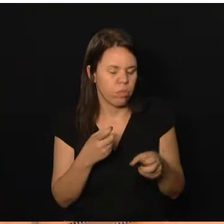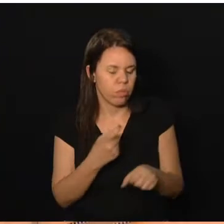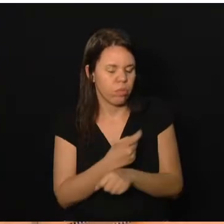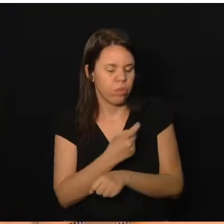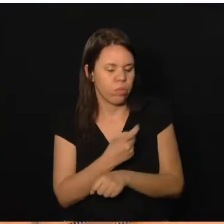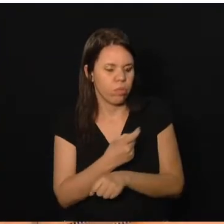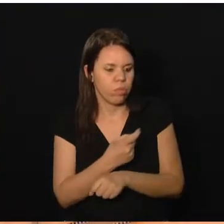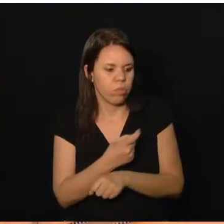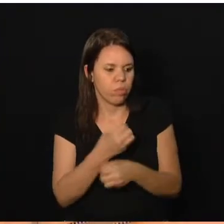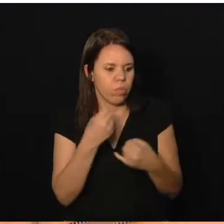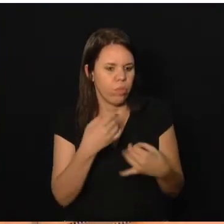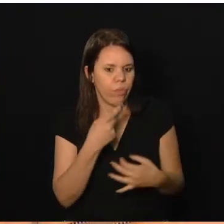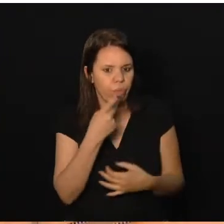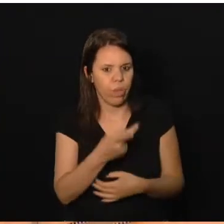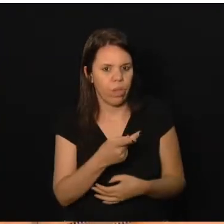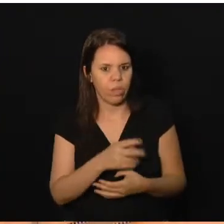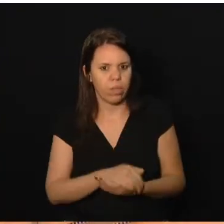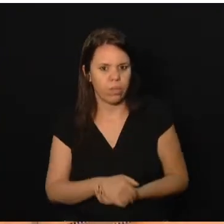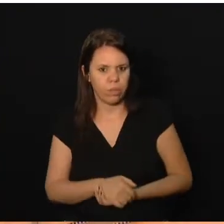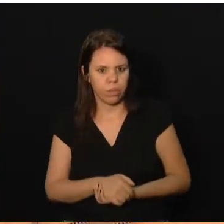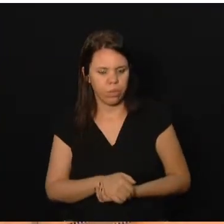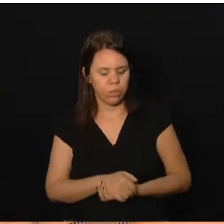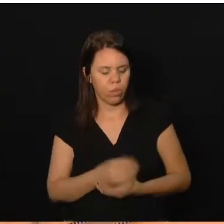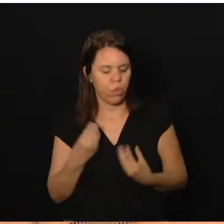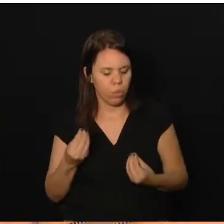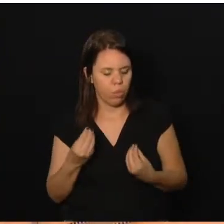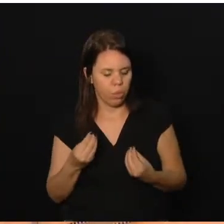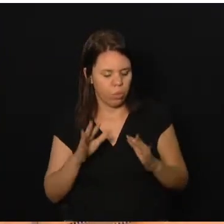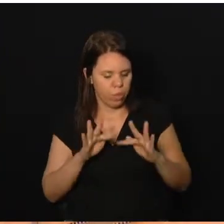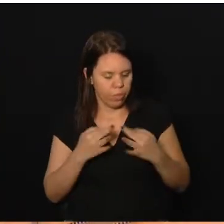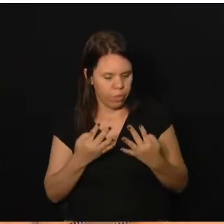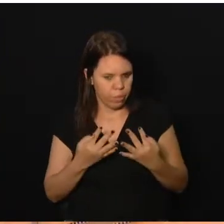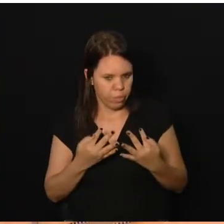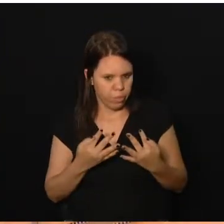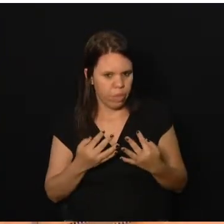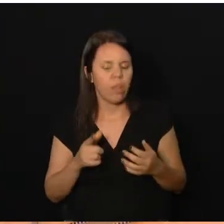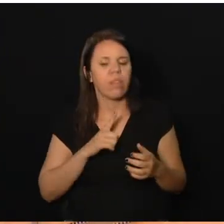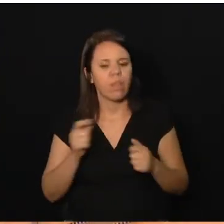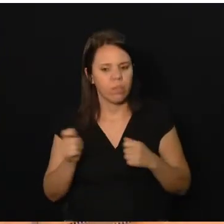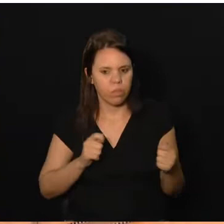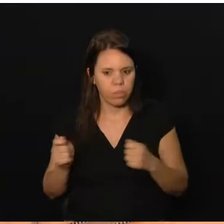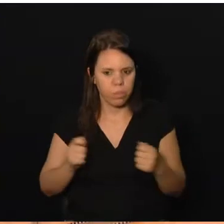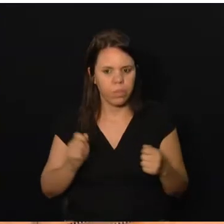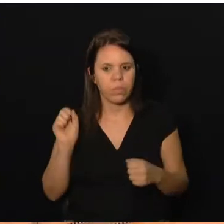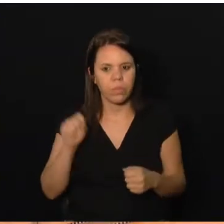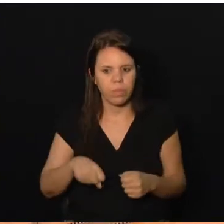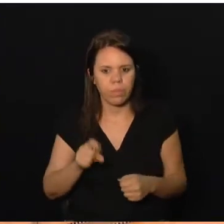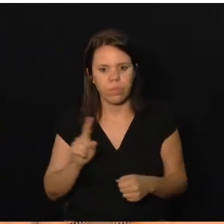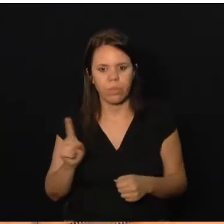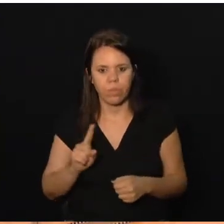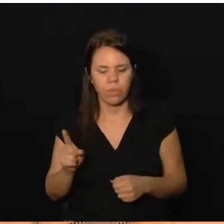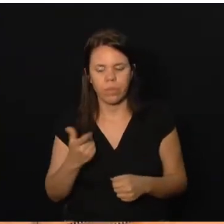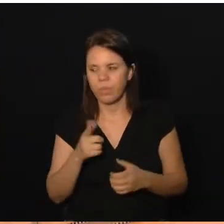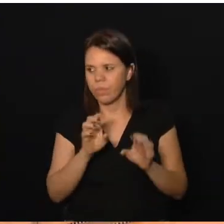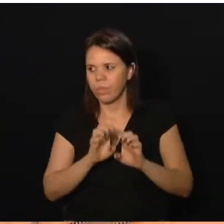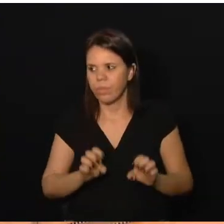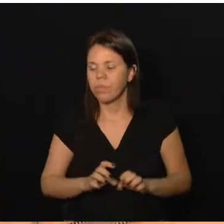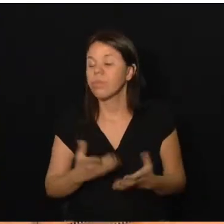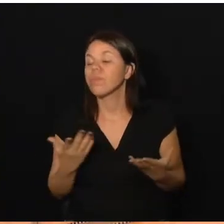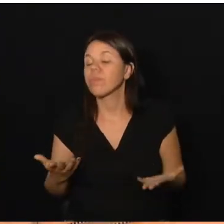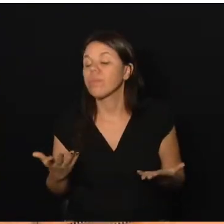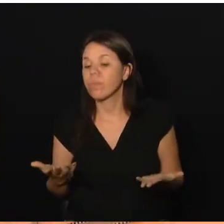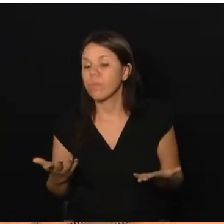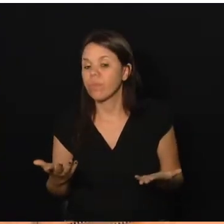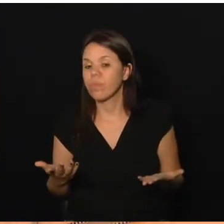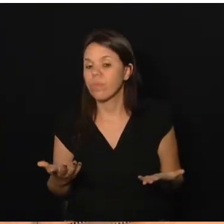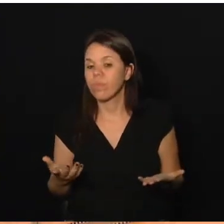falei, né? Como é a minha família? Ela está desestabilizada? Ela está sem estrutura? Então, vamos